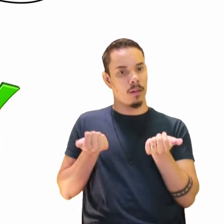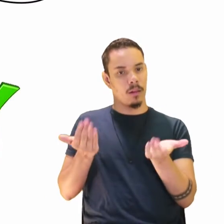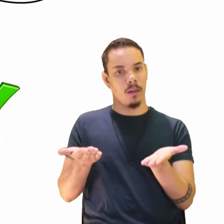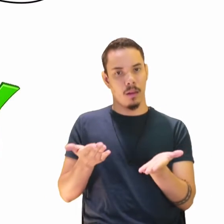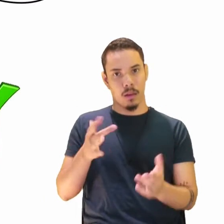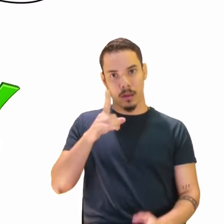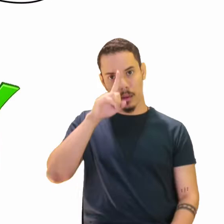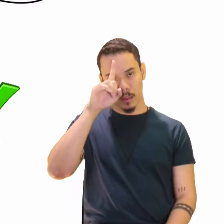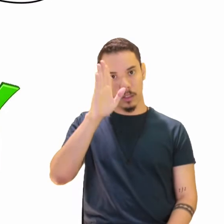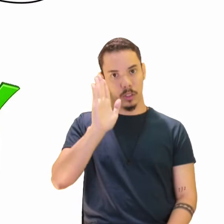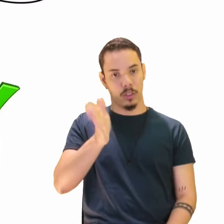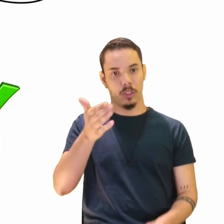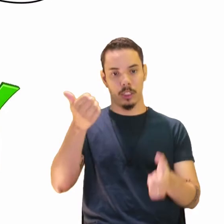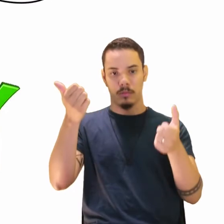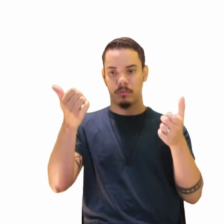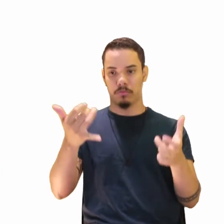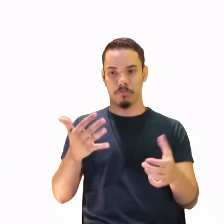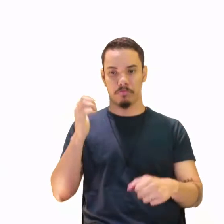que foi posta.